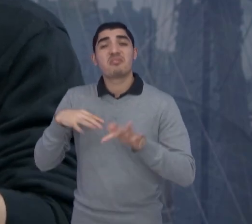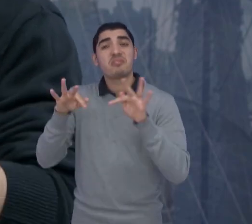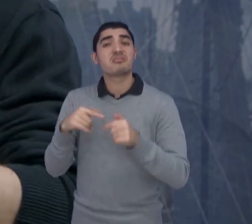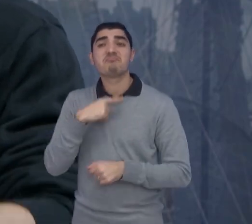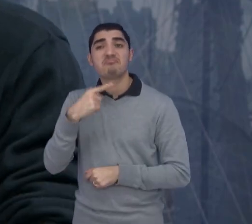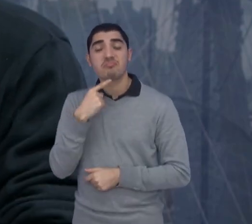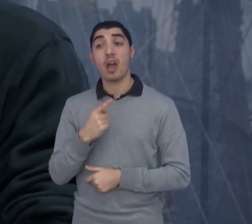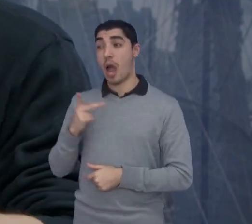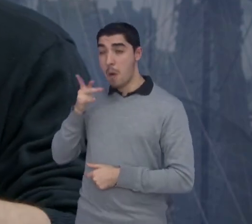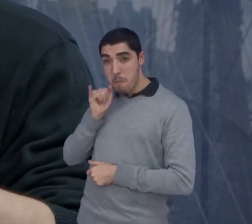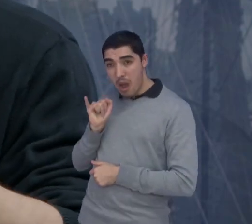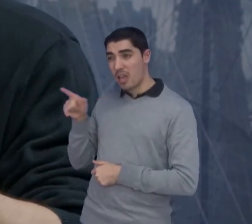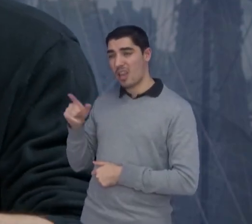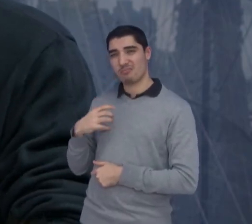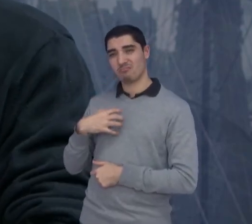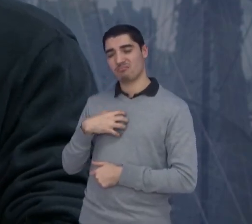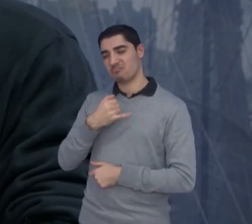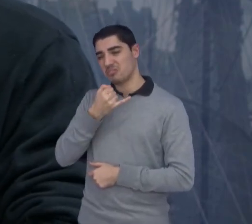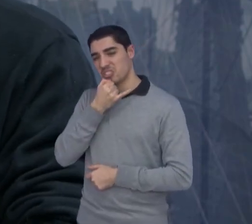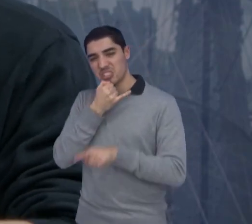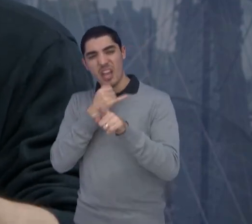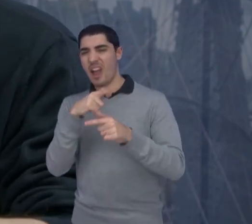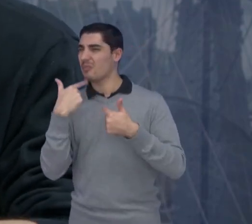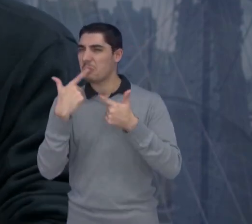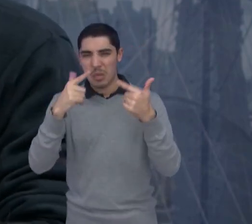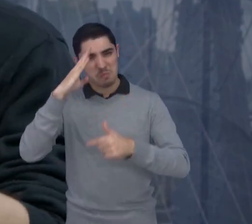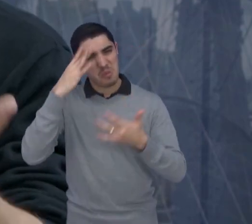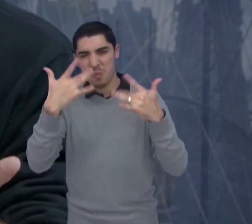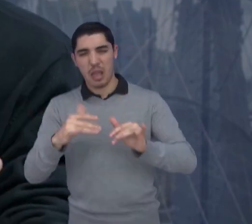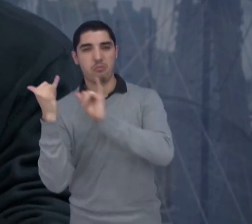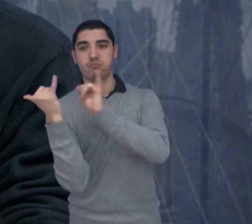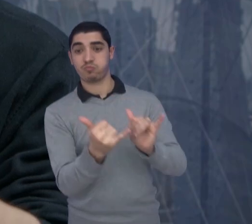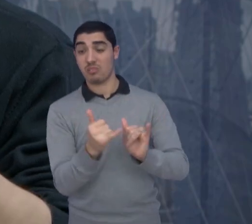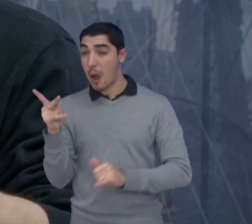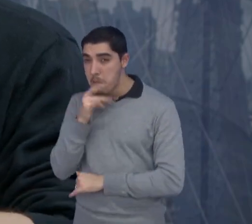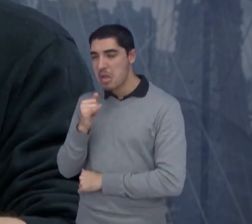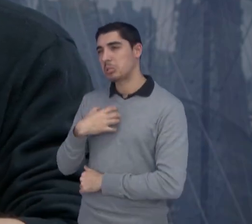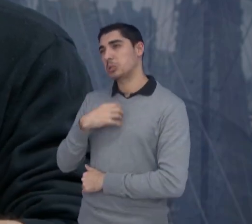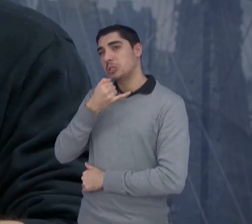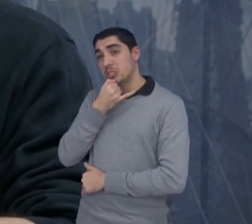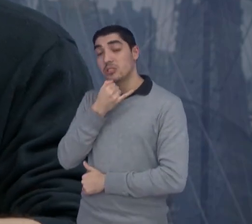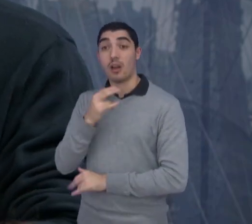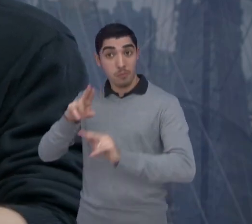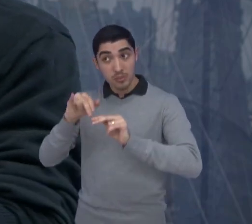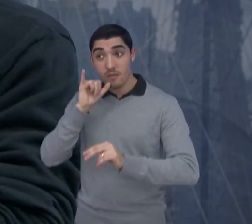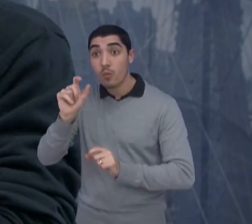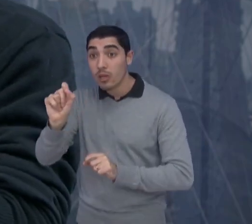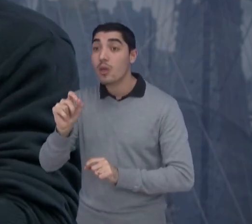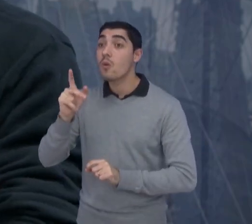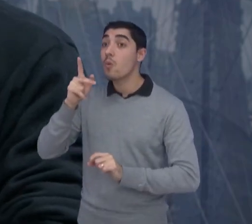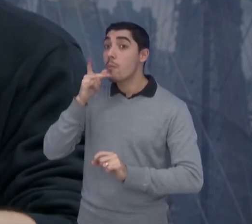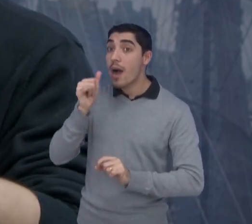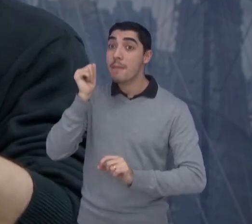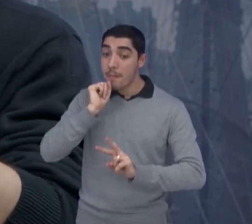pai arrasou, a relação quebrou. Então, isso que você está falando e o que a colega também disse é muito importante. Saúde mental para os pais também.